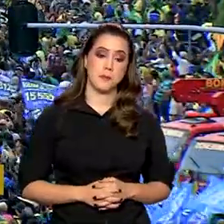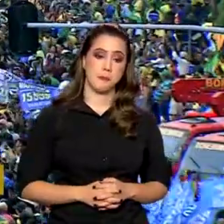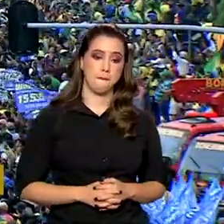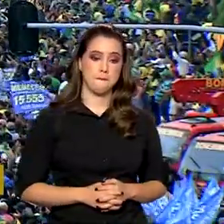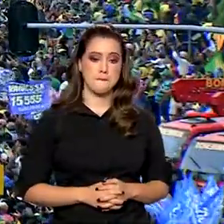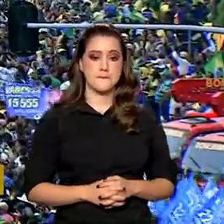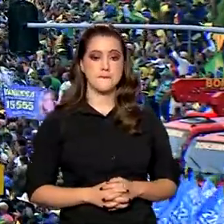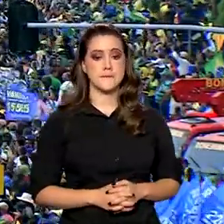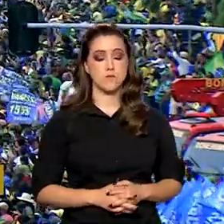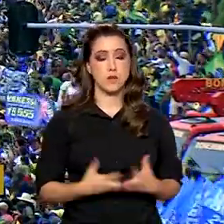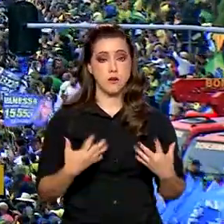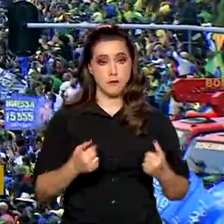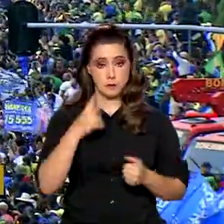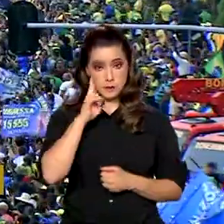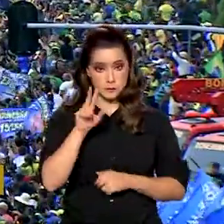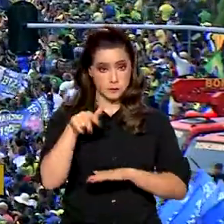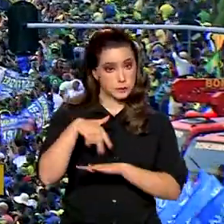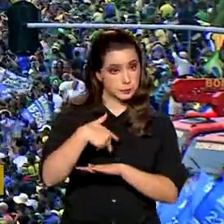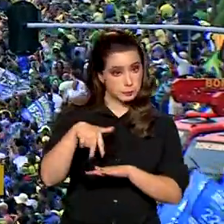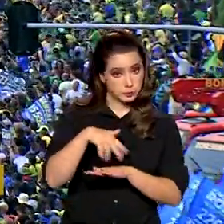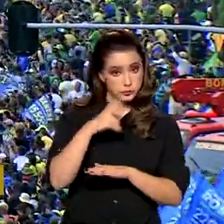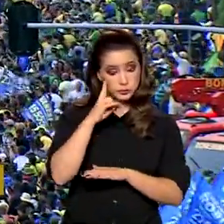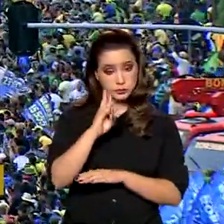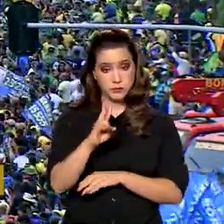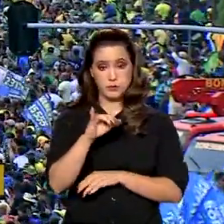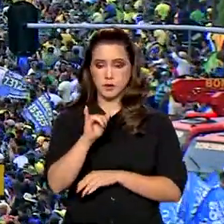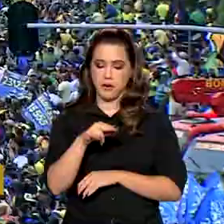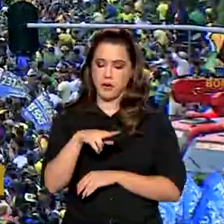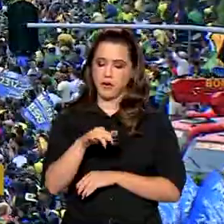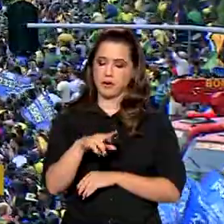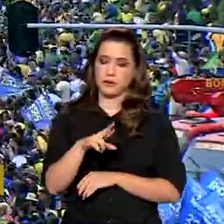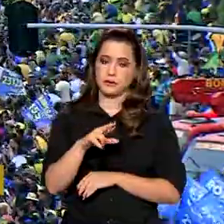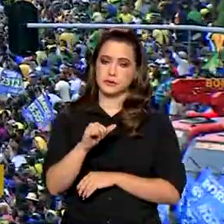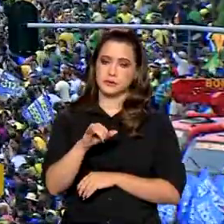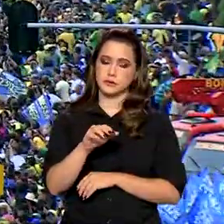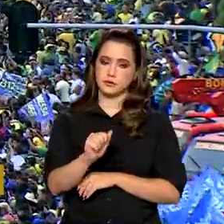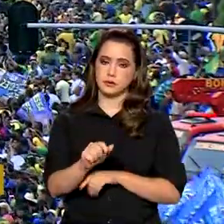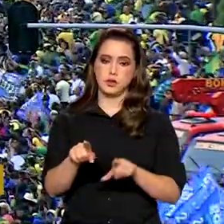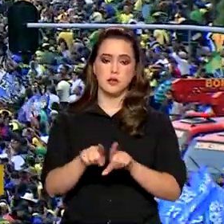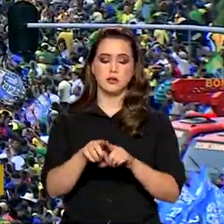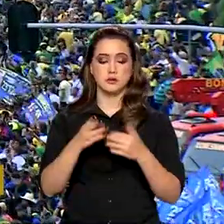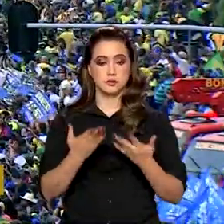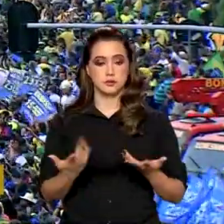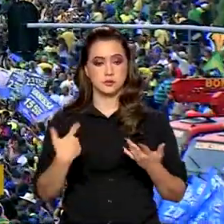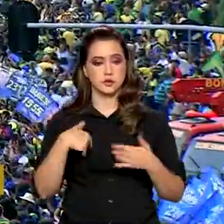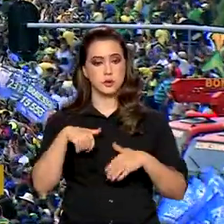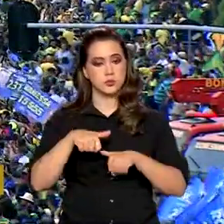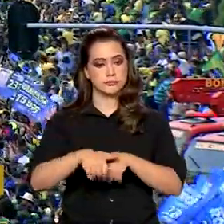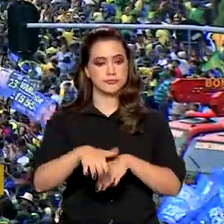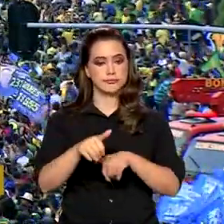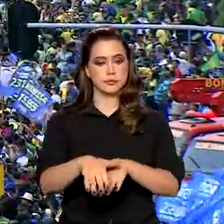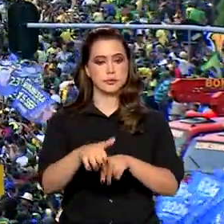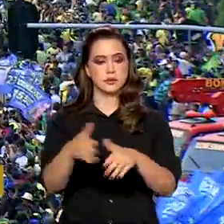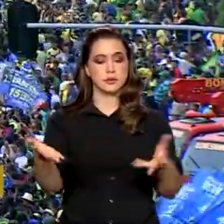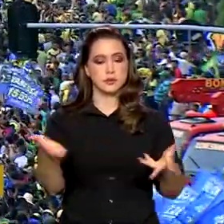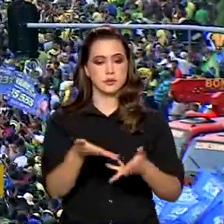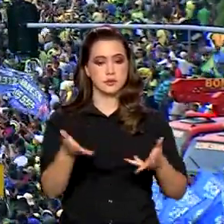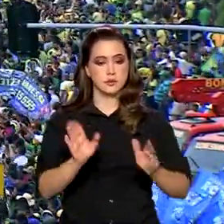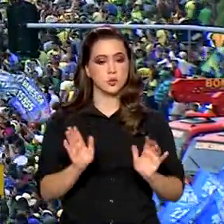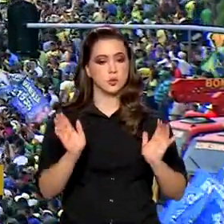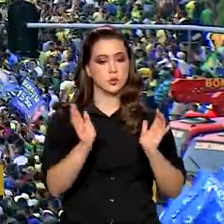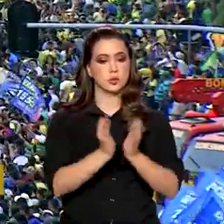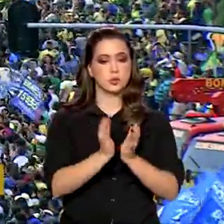Acompanhado pelas coreógrafas Inaya Campos, Kiara Cristina e Lidiane Fernandes, desfila, neste momento, o